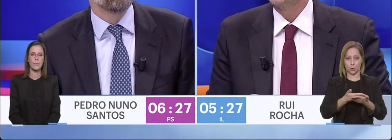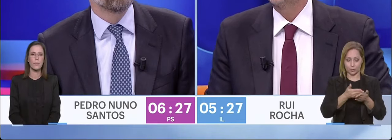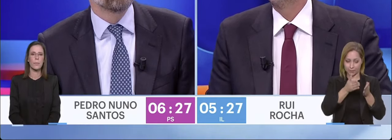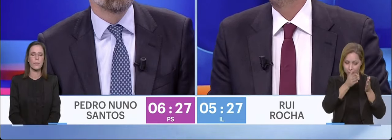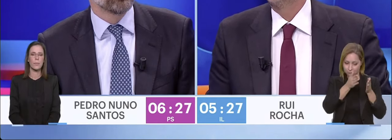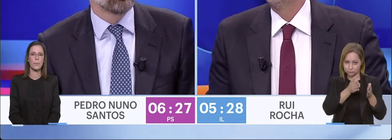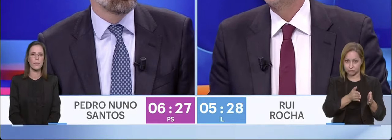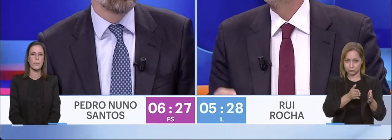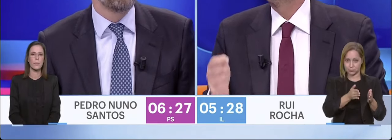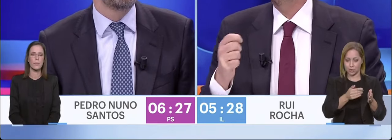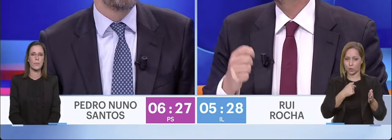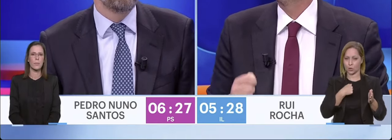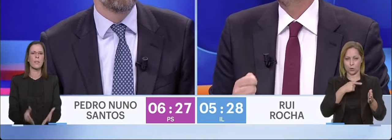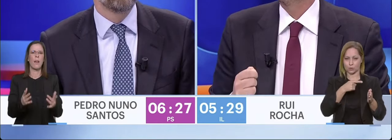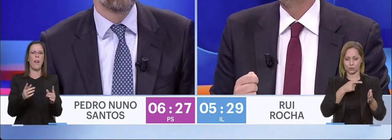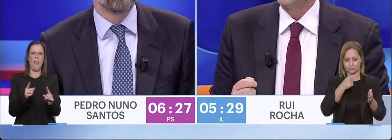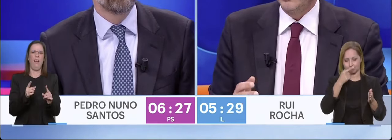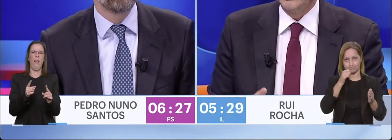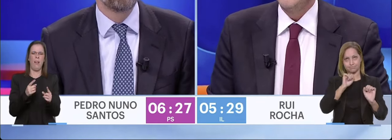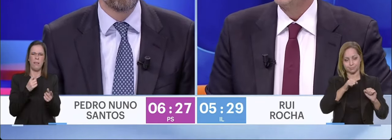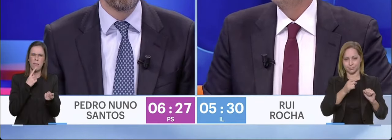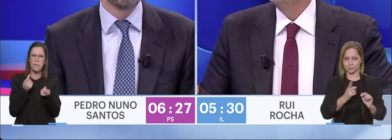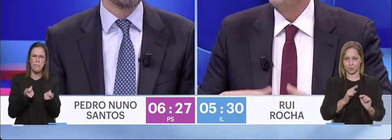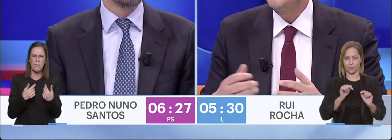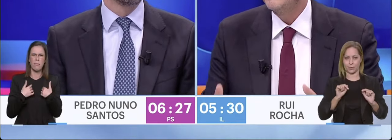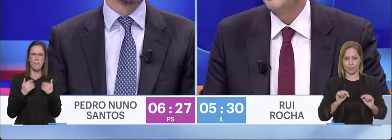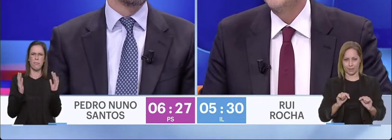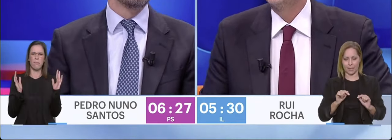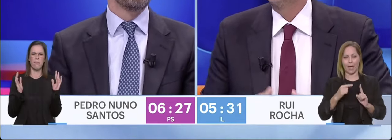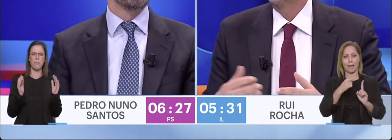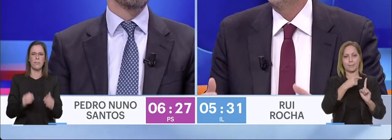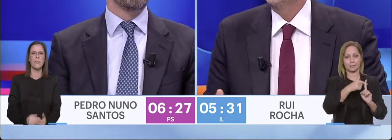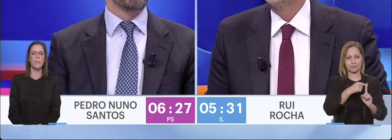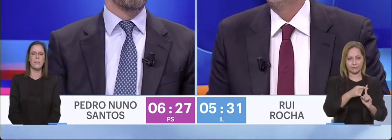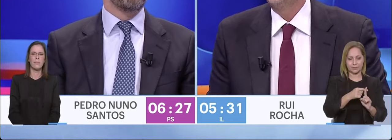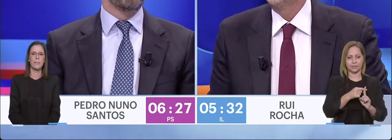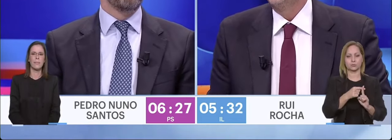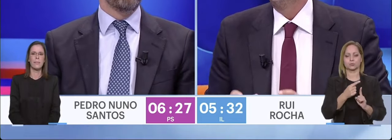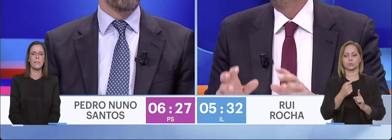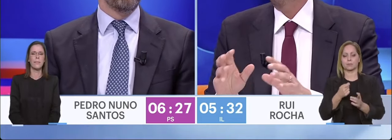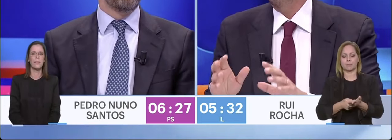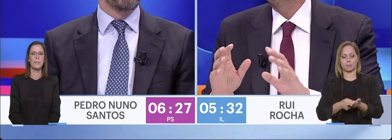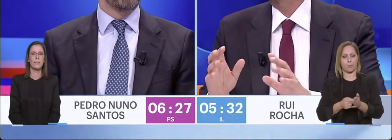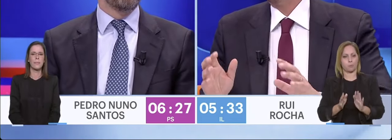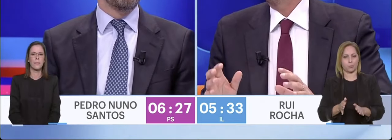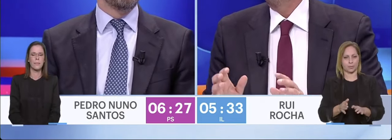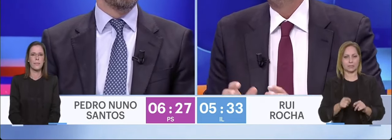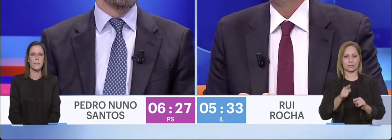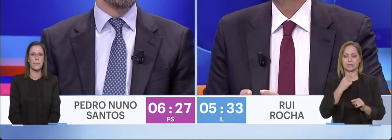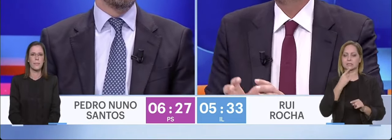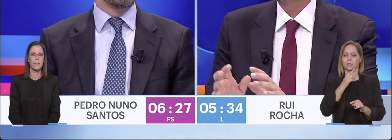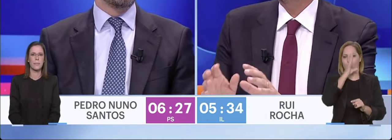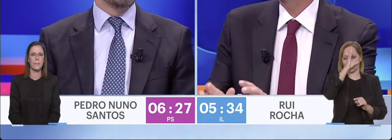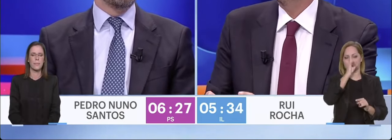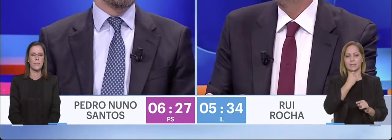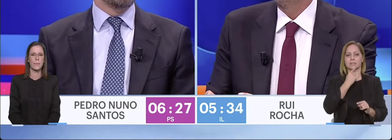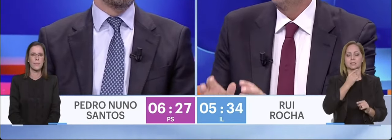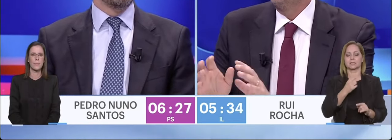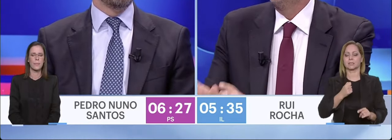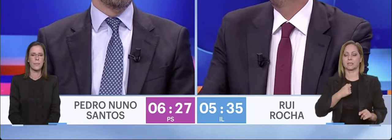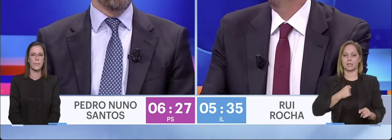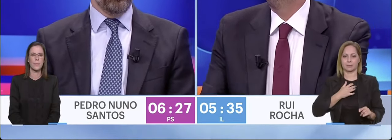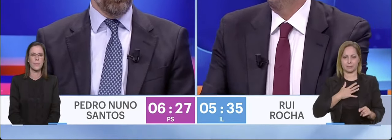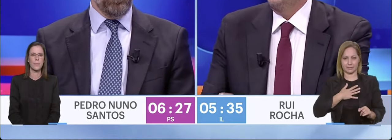é uma ideia que nós não subscrevemos e portanto hoje há um conjunto de benefícios isenções que depois dizem o estado diz onde é que a empresa